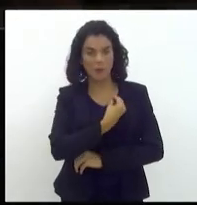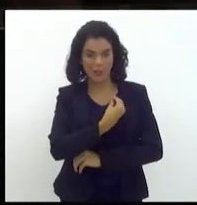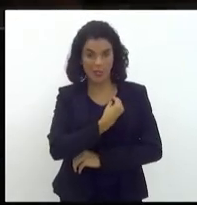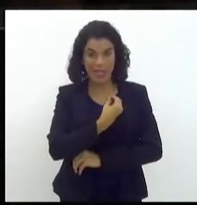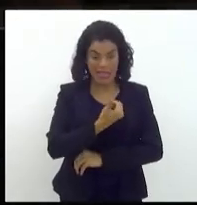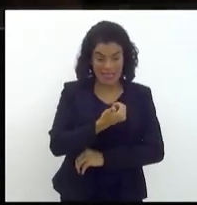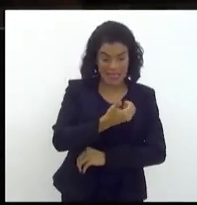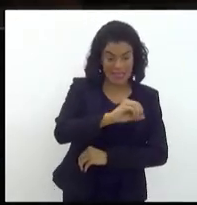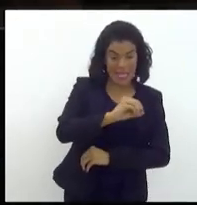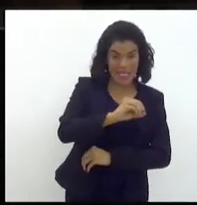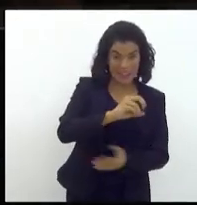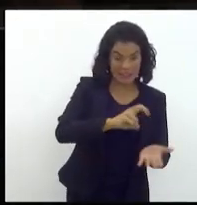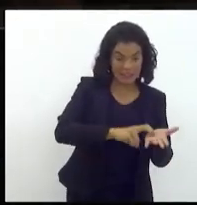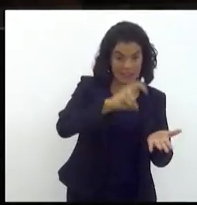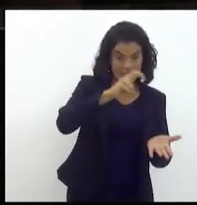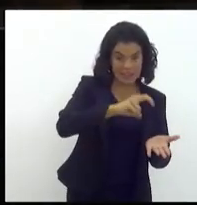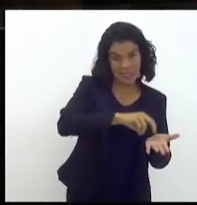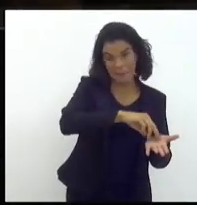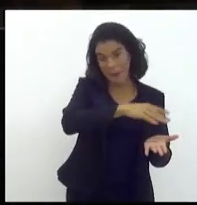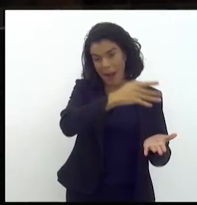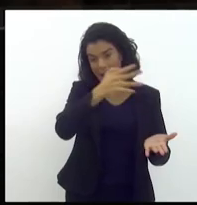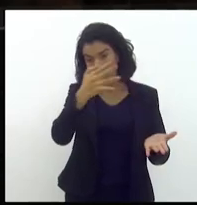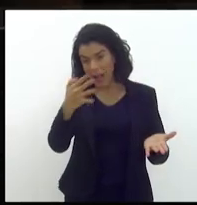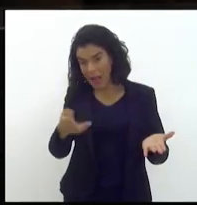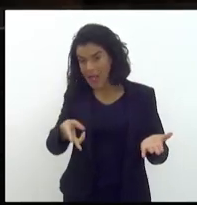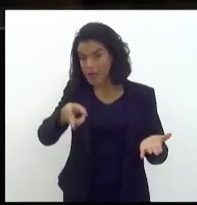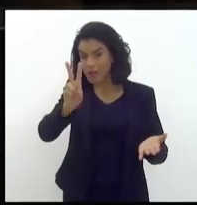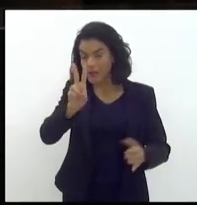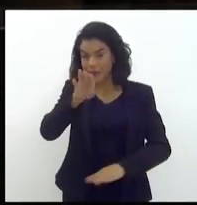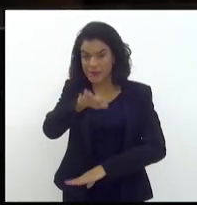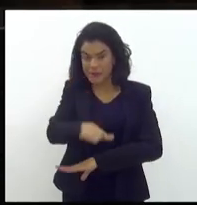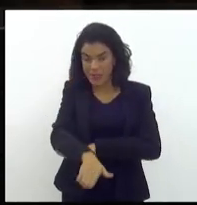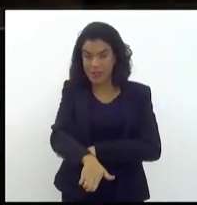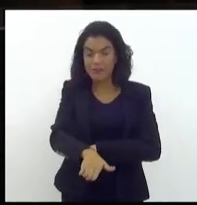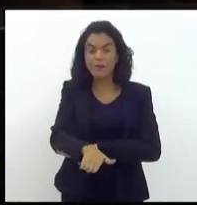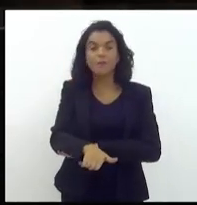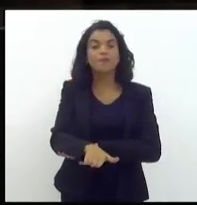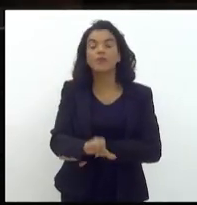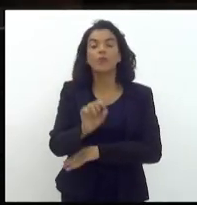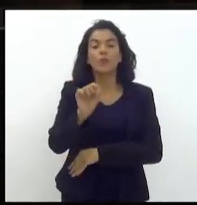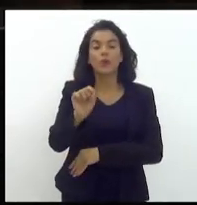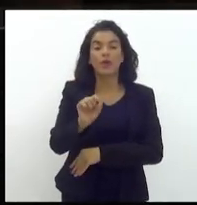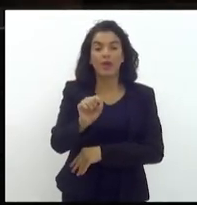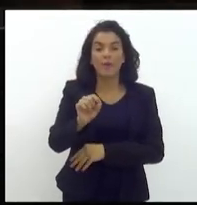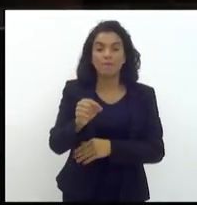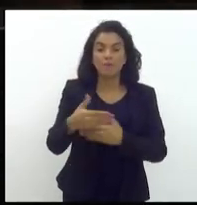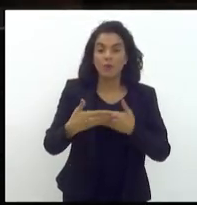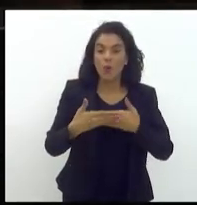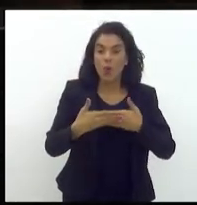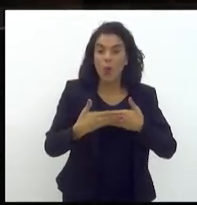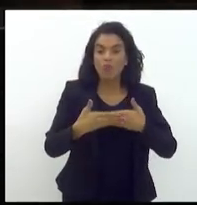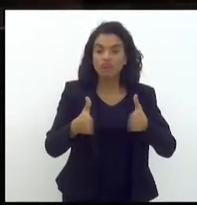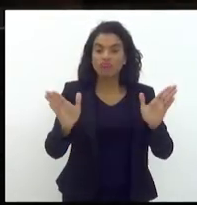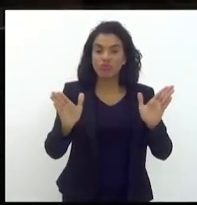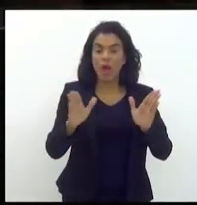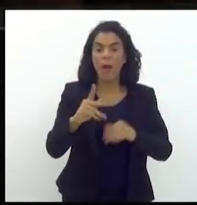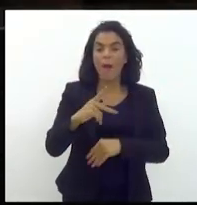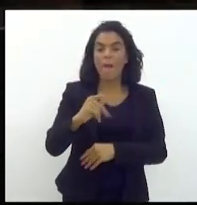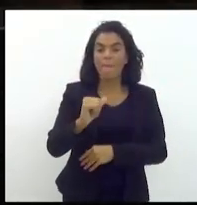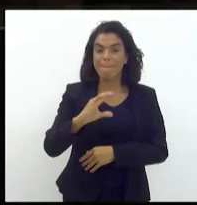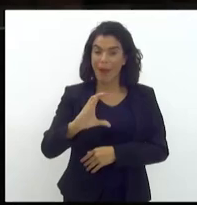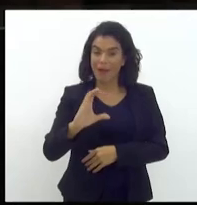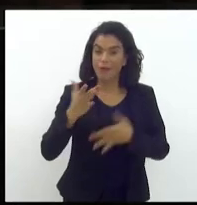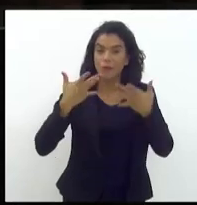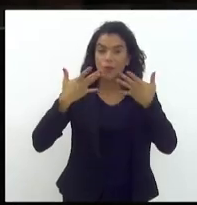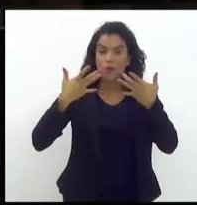de 10 14 horas no lançamento do PAC aqui